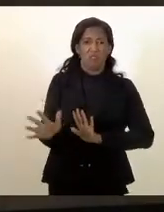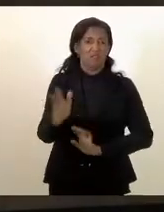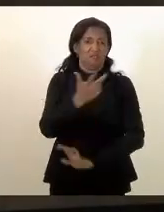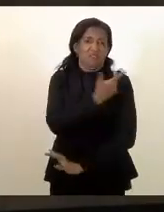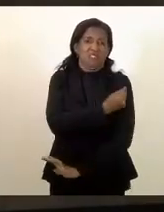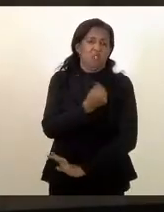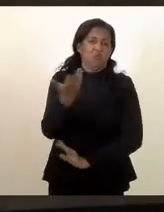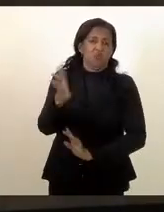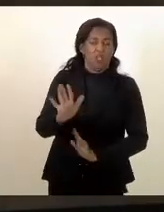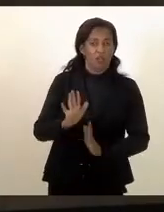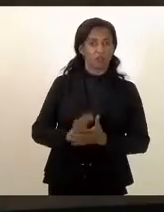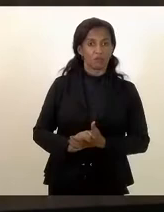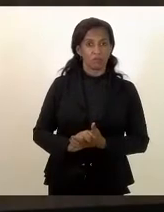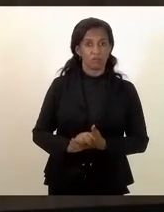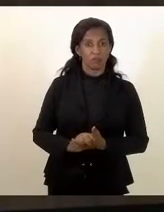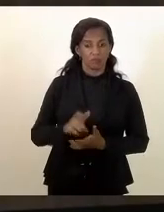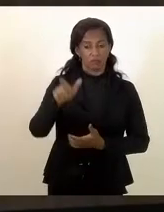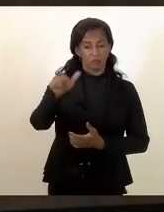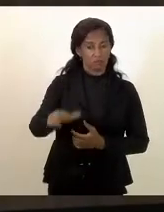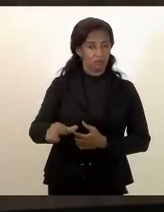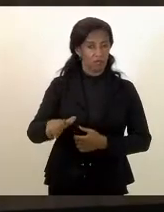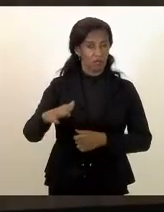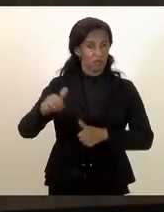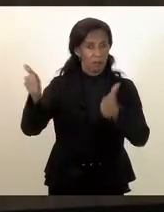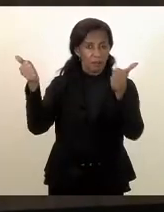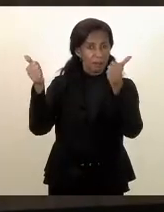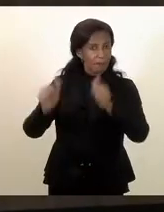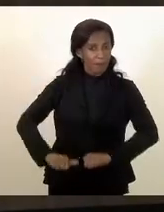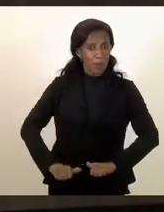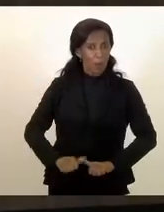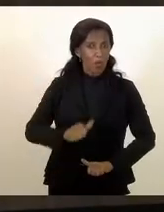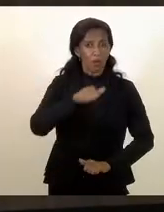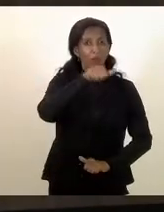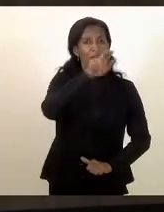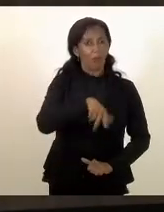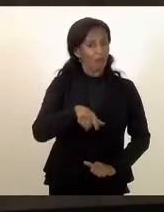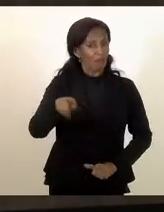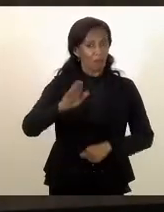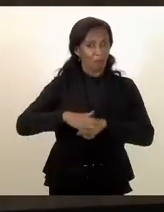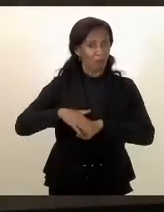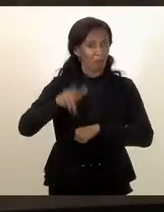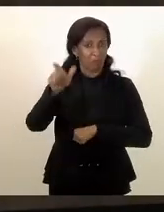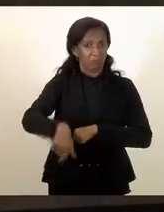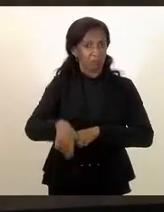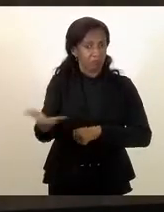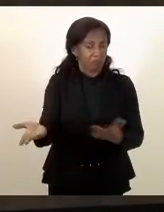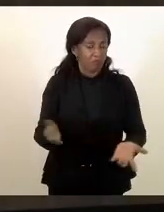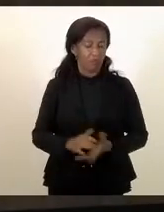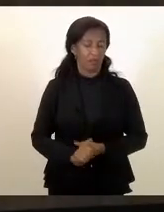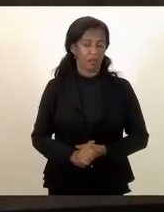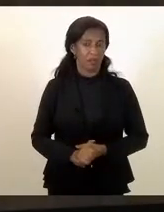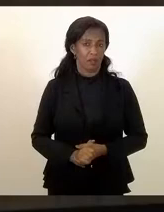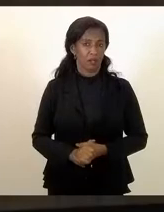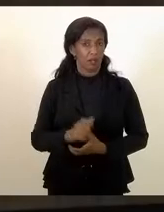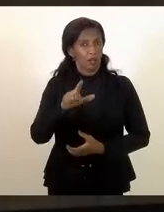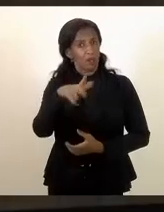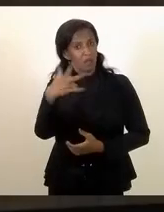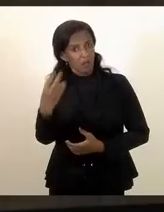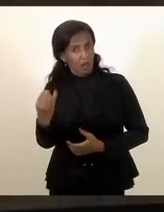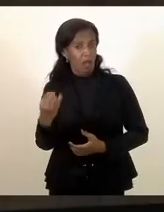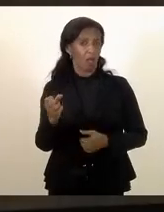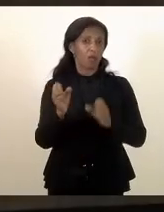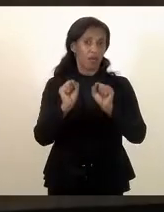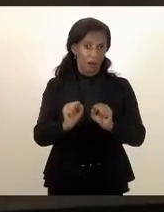a pessoa maior prejudicado com isso será ela mesmo claro que ela pode sim